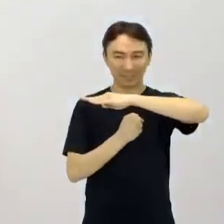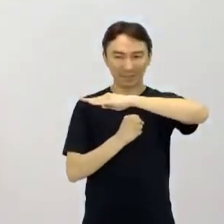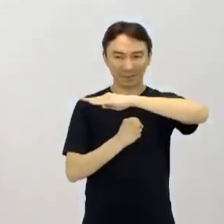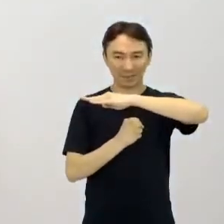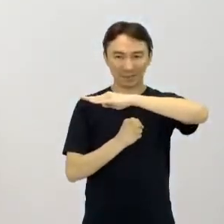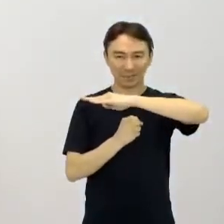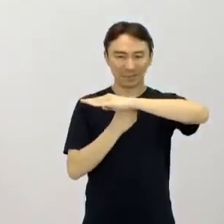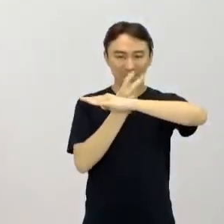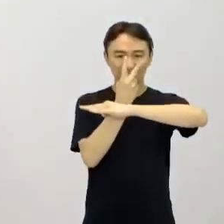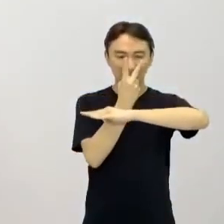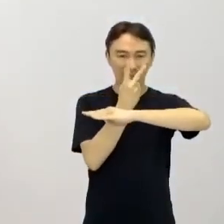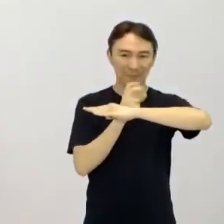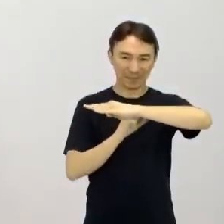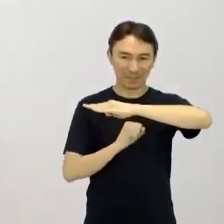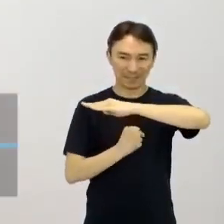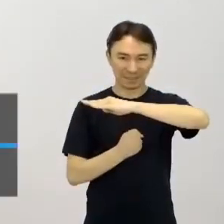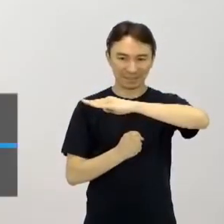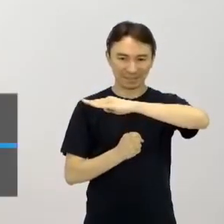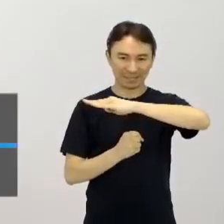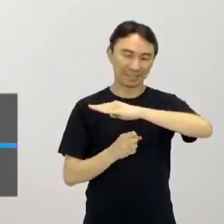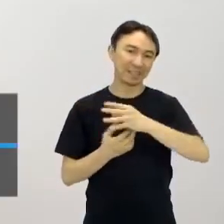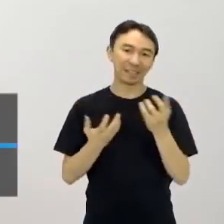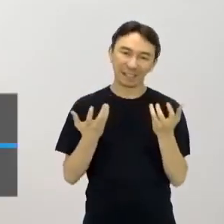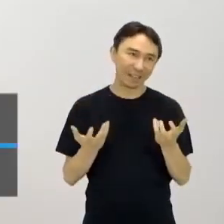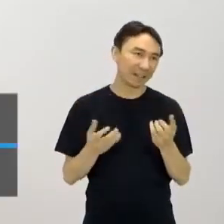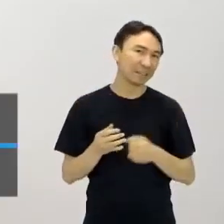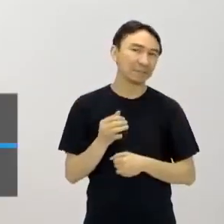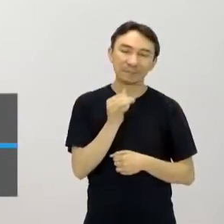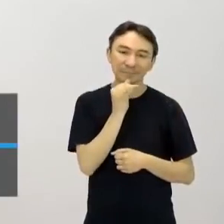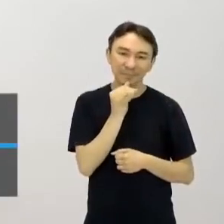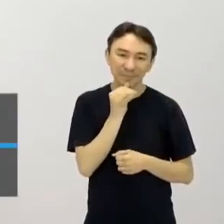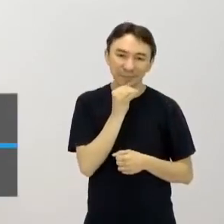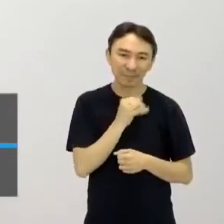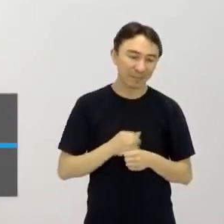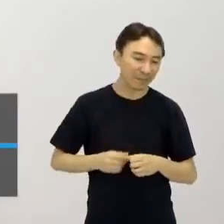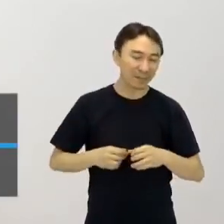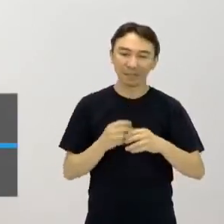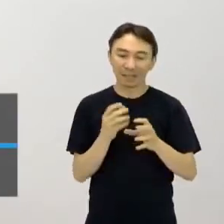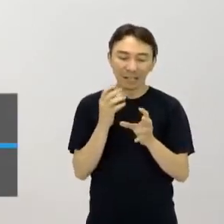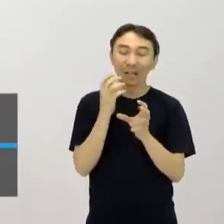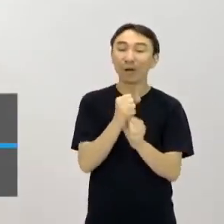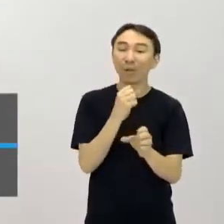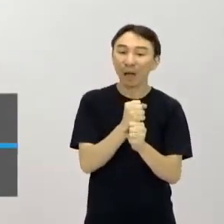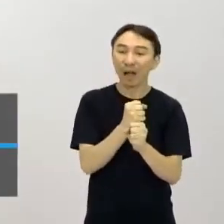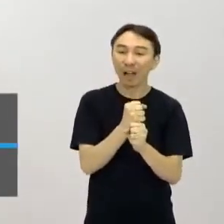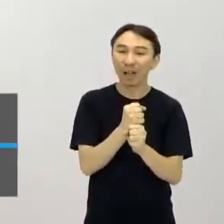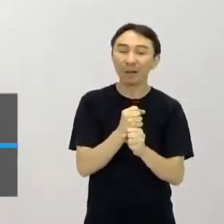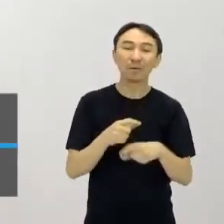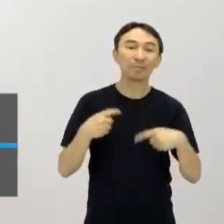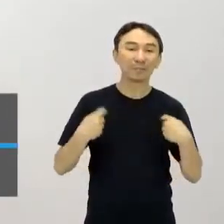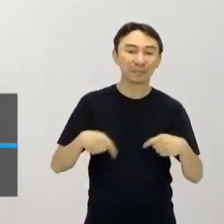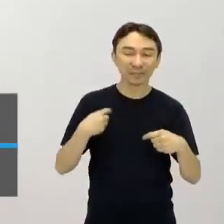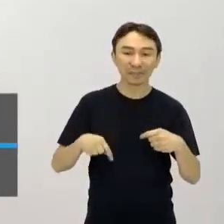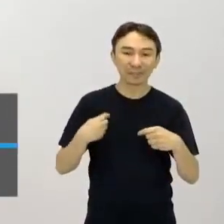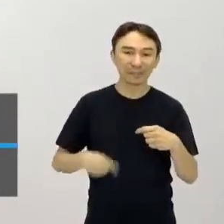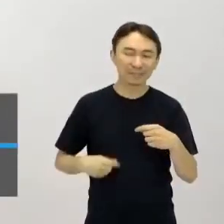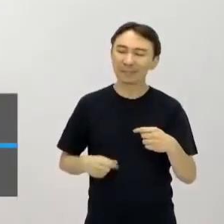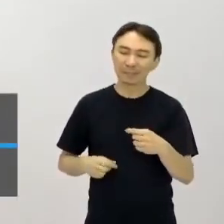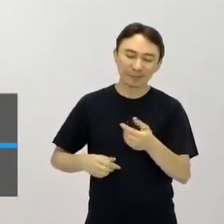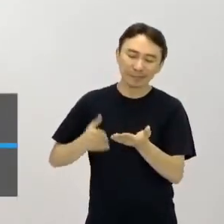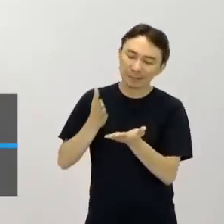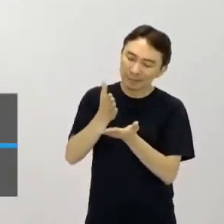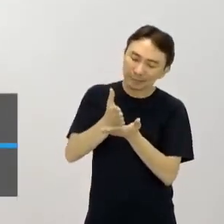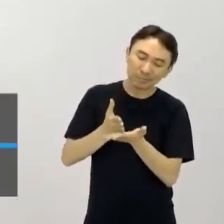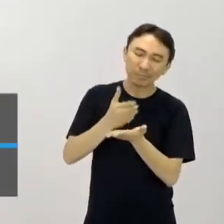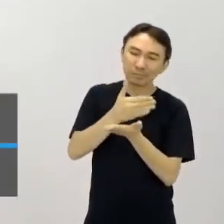perceba que quando nós queremos calcular a fração de um valor qualquer, primeiro a gente precisa saber em quantas partes esse